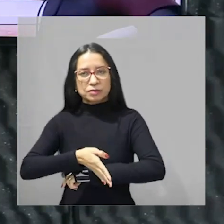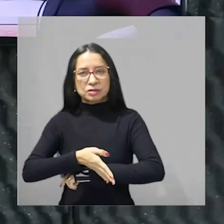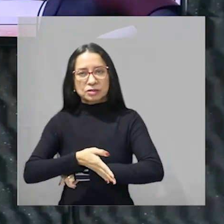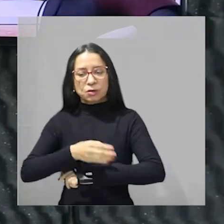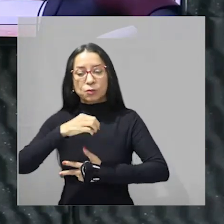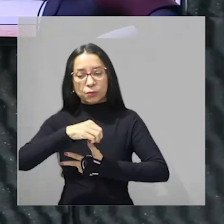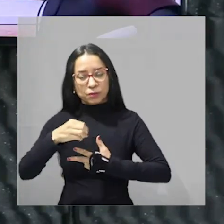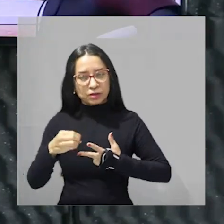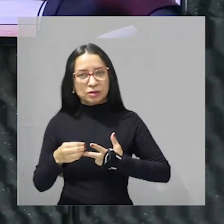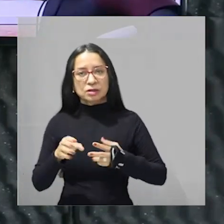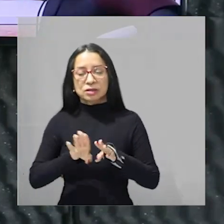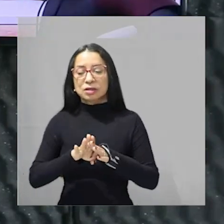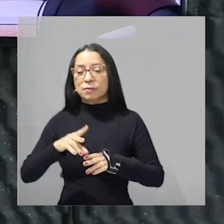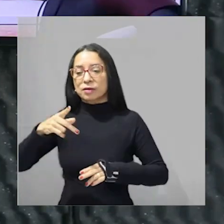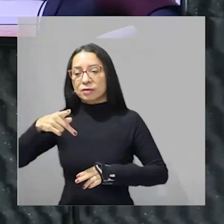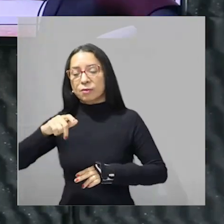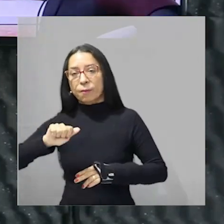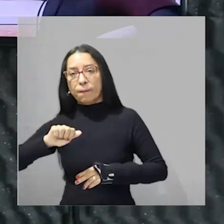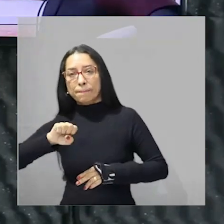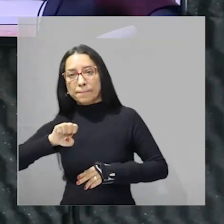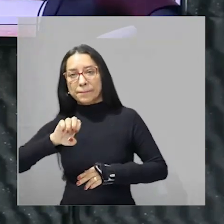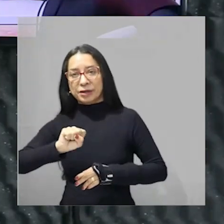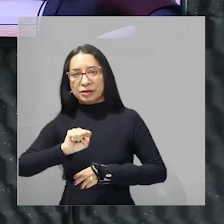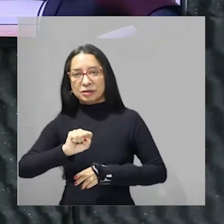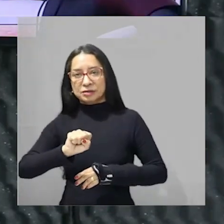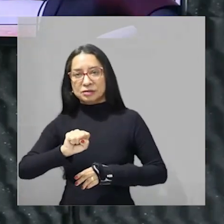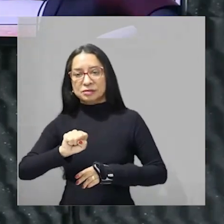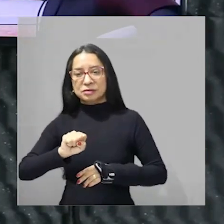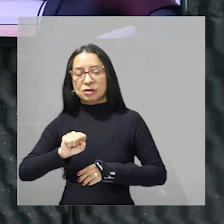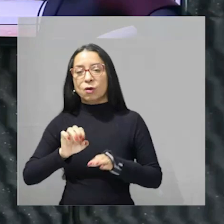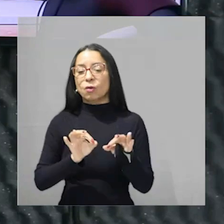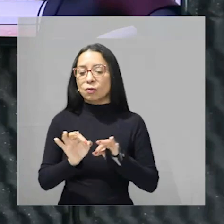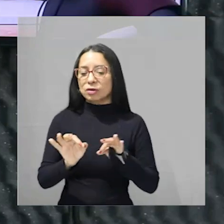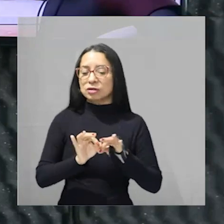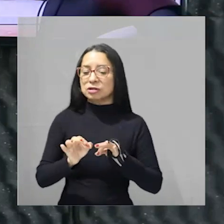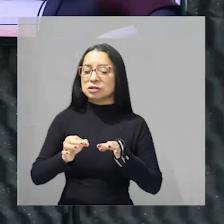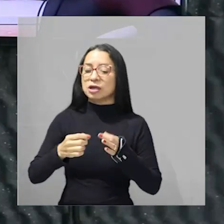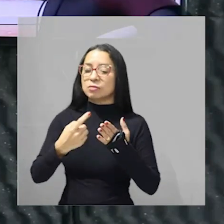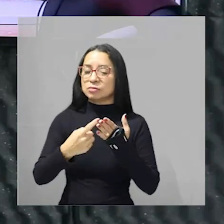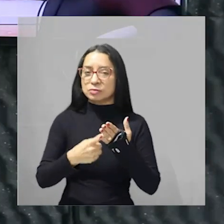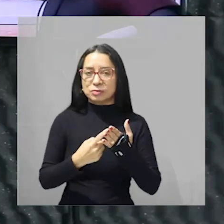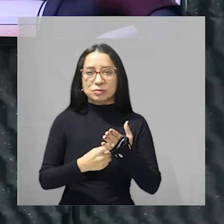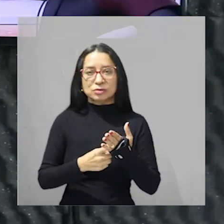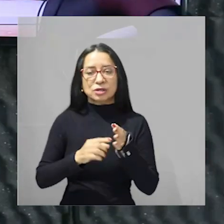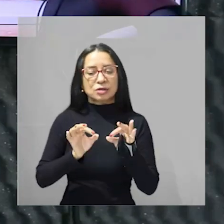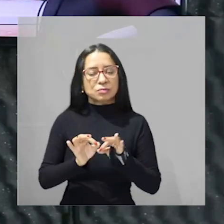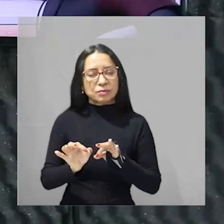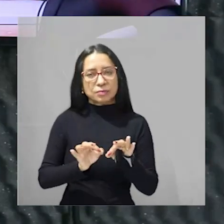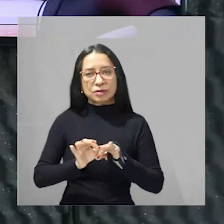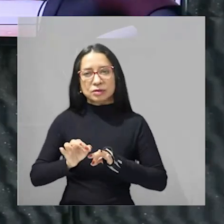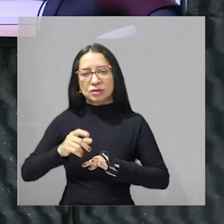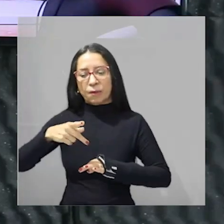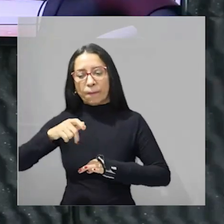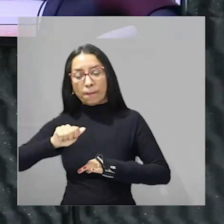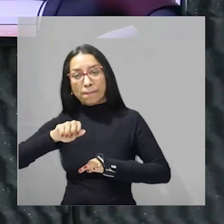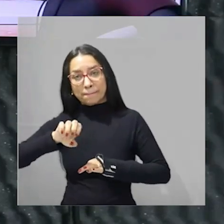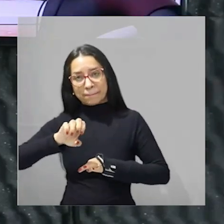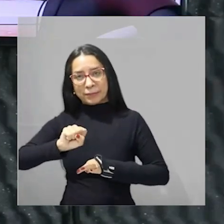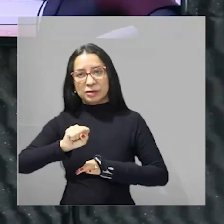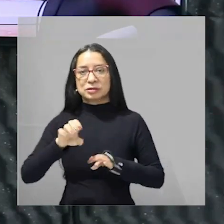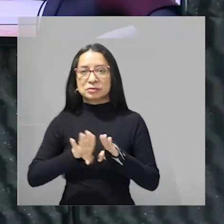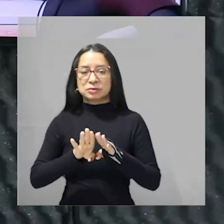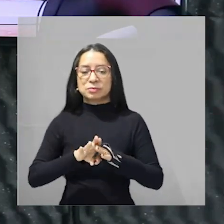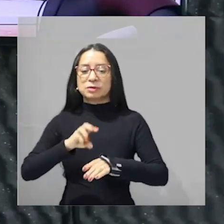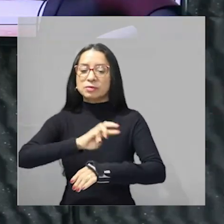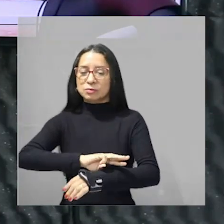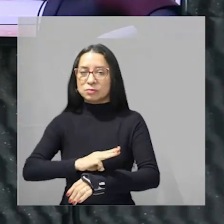no Enem e no PAS. Nós elaboramos aí, galera, um projeto, um preparatório, tá certo? Para o PAS e para o EMA, tá